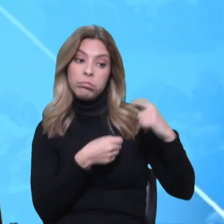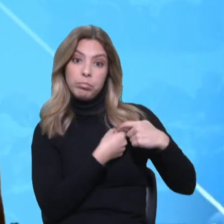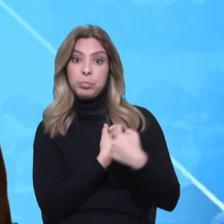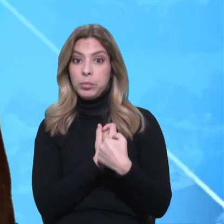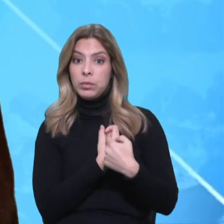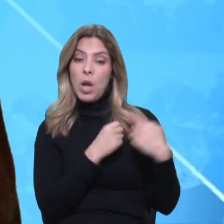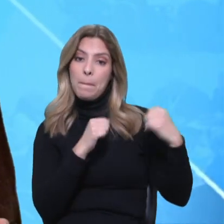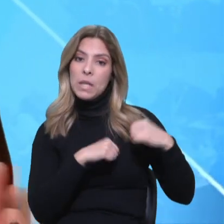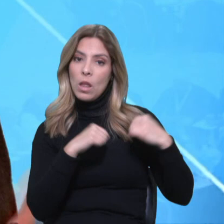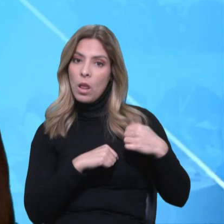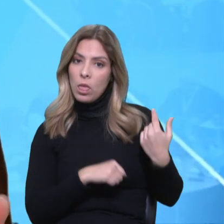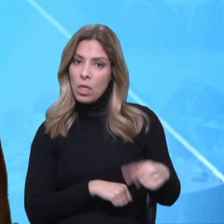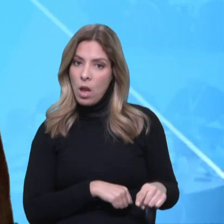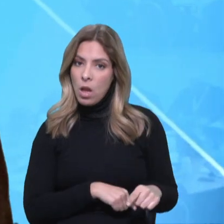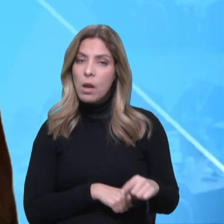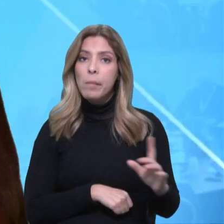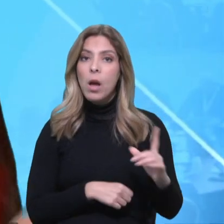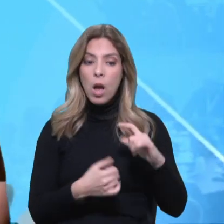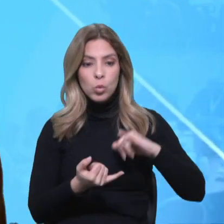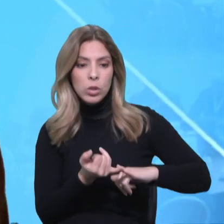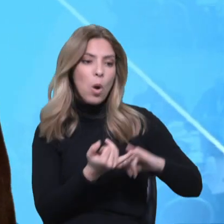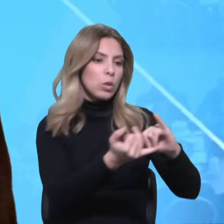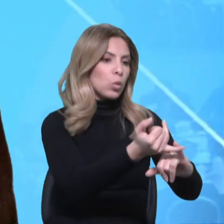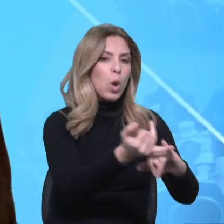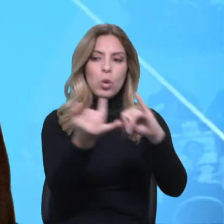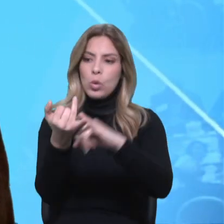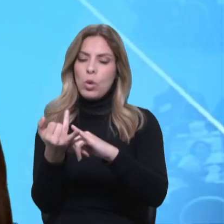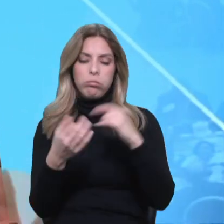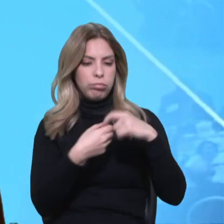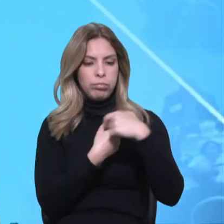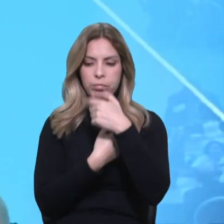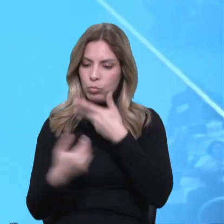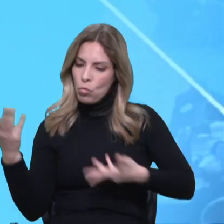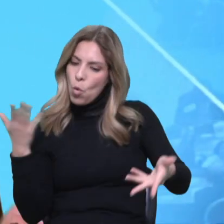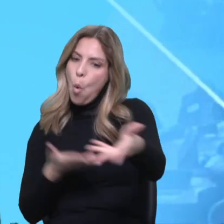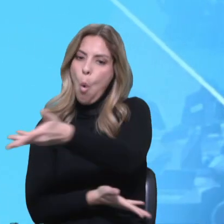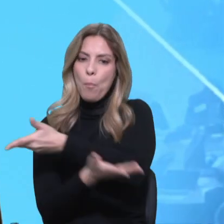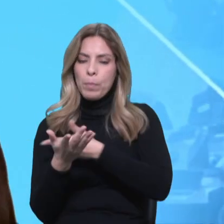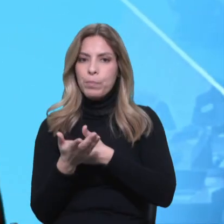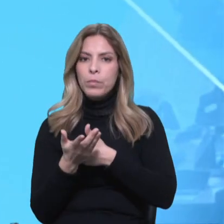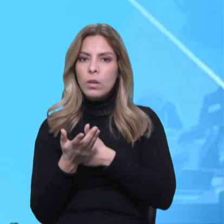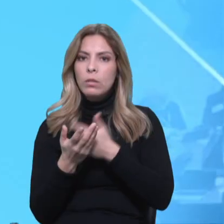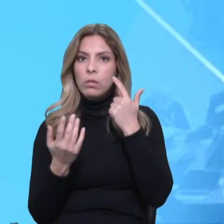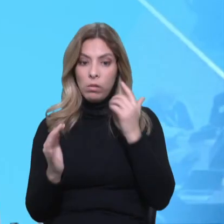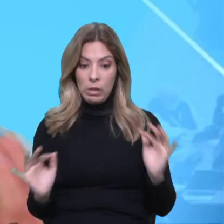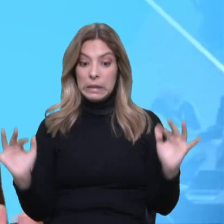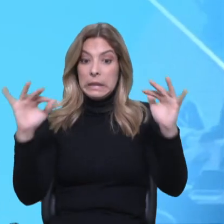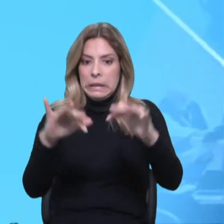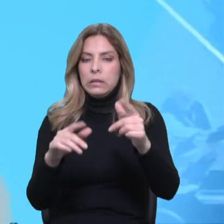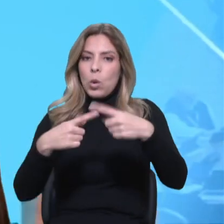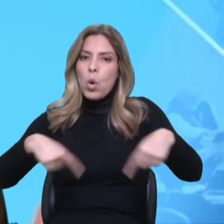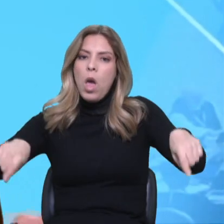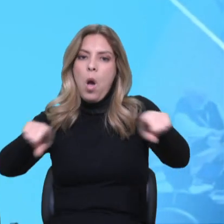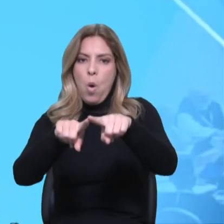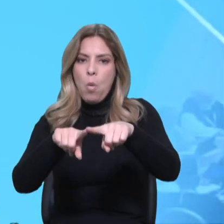relacionamento institucional que existe entre as associações, ele existe, o facto de nós nos podermos encontrar e nestas reuniões podermos